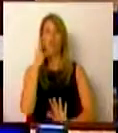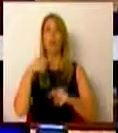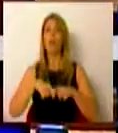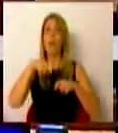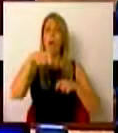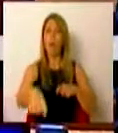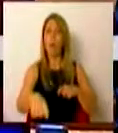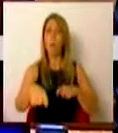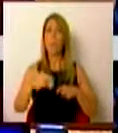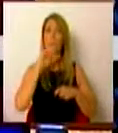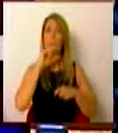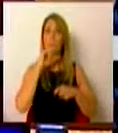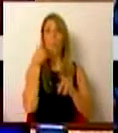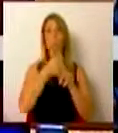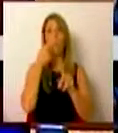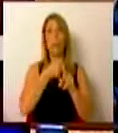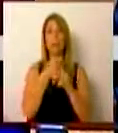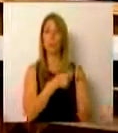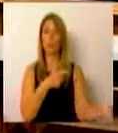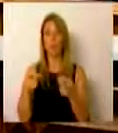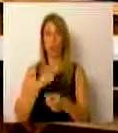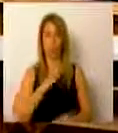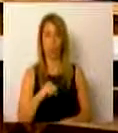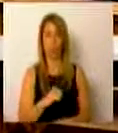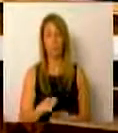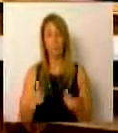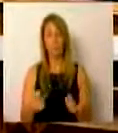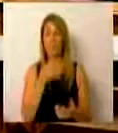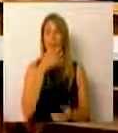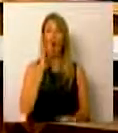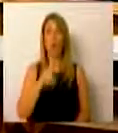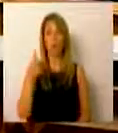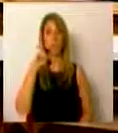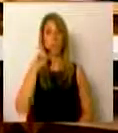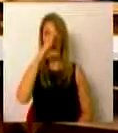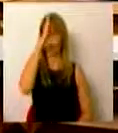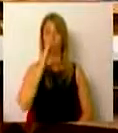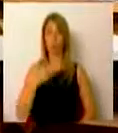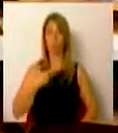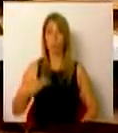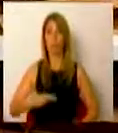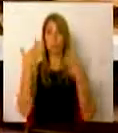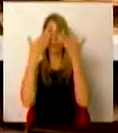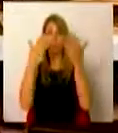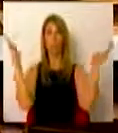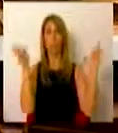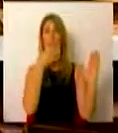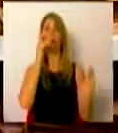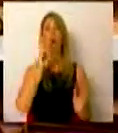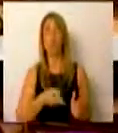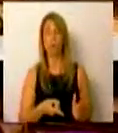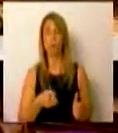de punibilidade do combate ao terrorismo. Estamos, pois, a falar da defesa do Estado de Direito Democrático, estamos, pois, a falar de